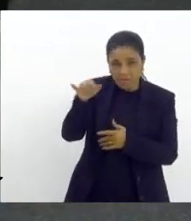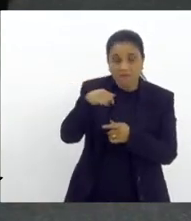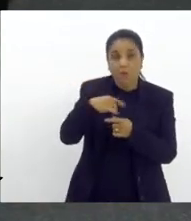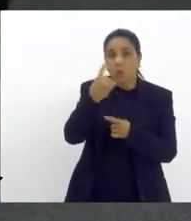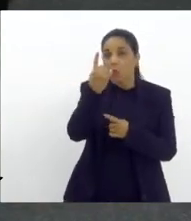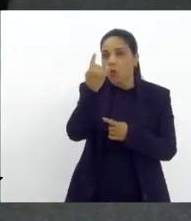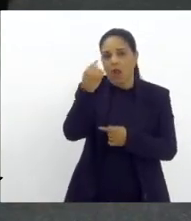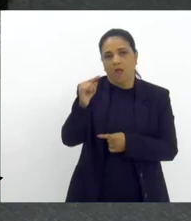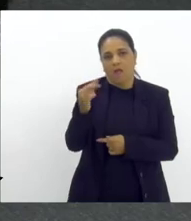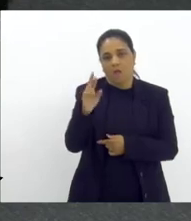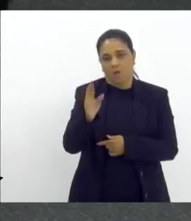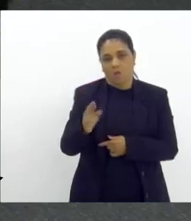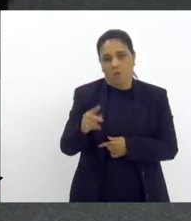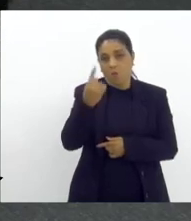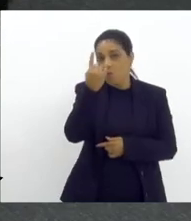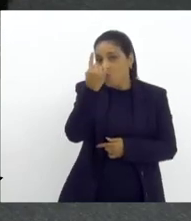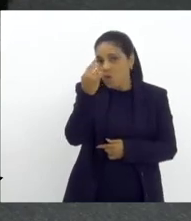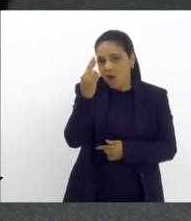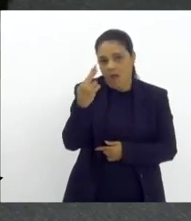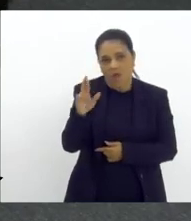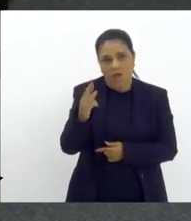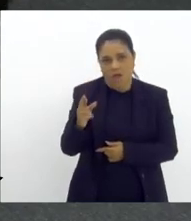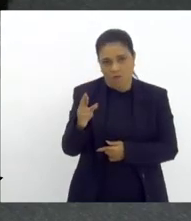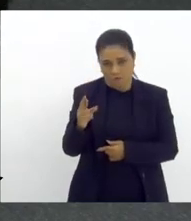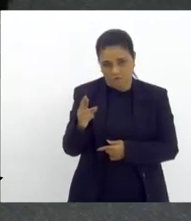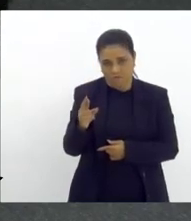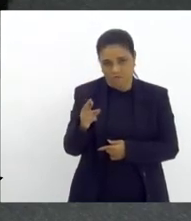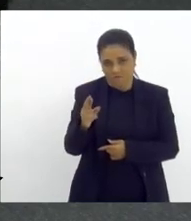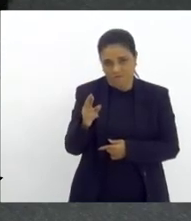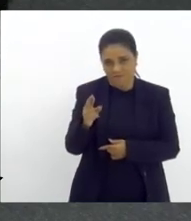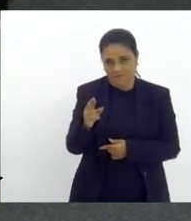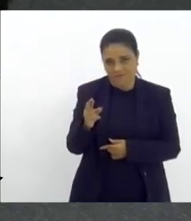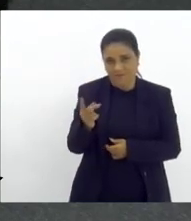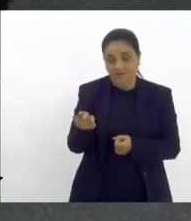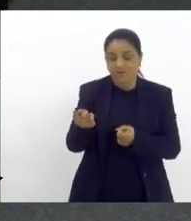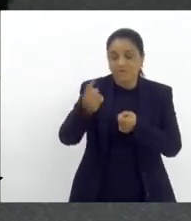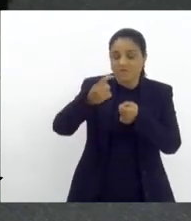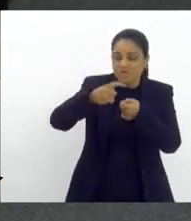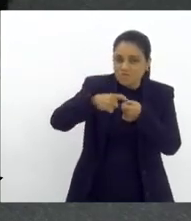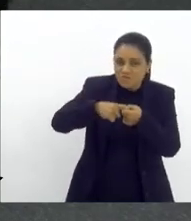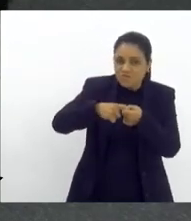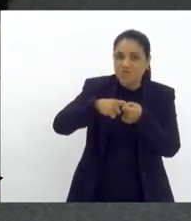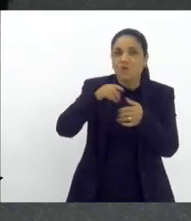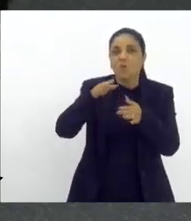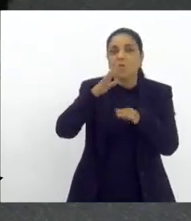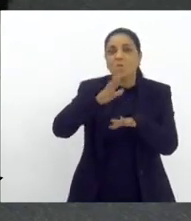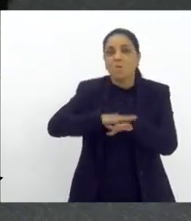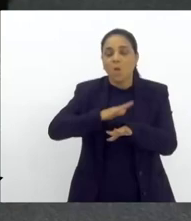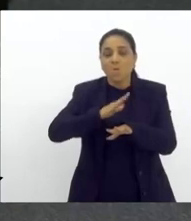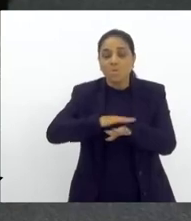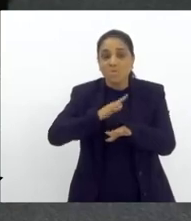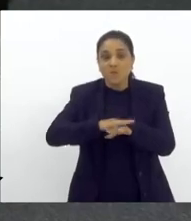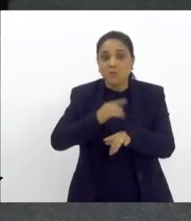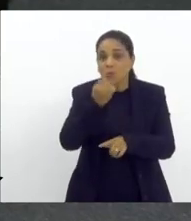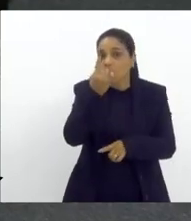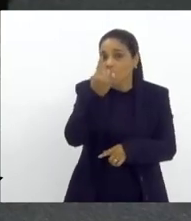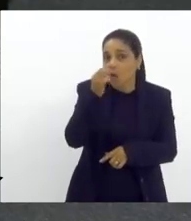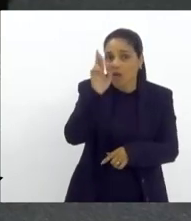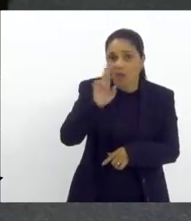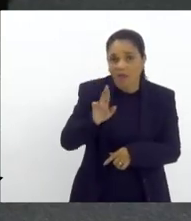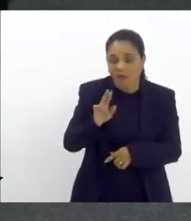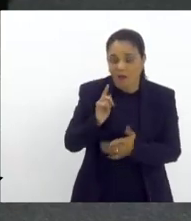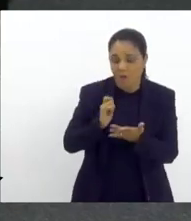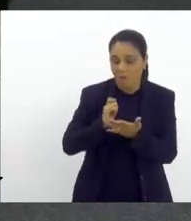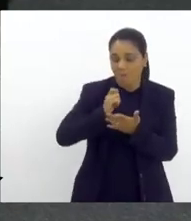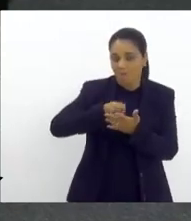de r$ 1 Deputado Márcio Gualberto retomando no momento depois de décadas o valor de r$ 1 porque